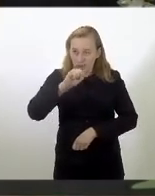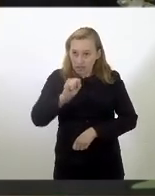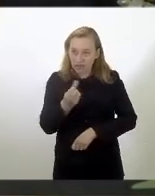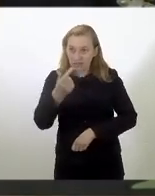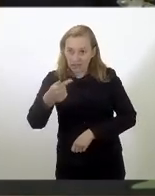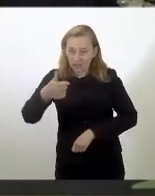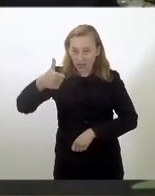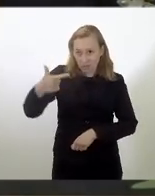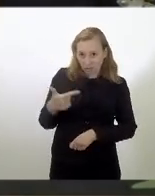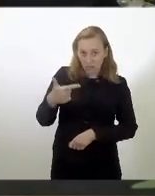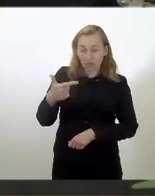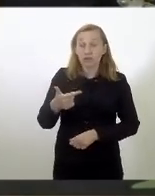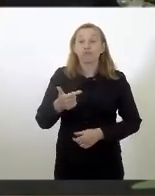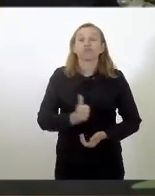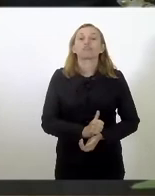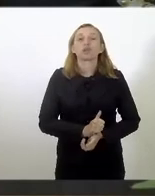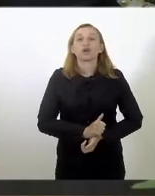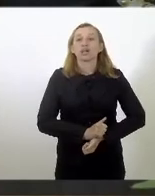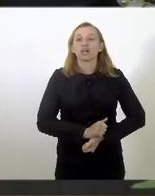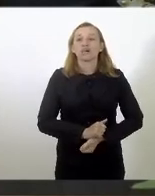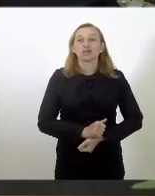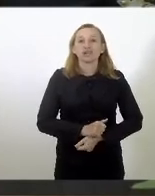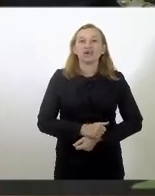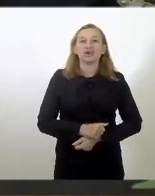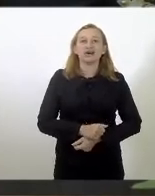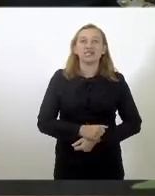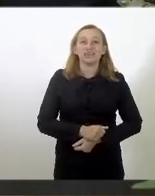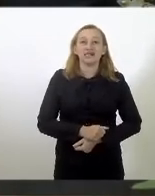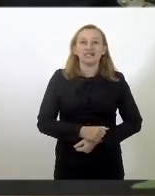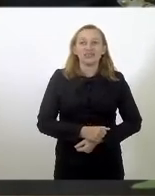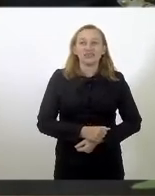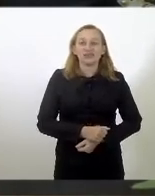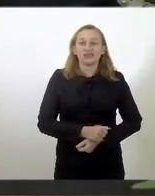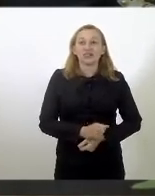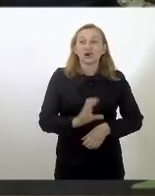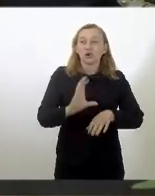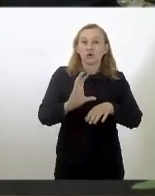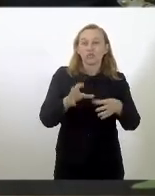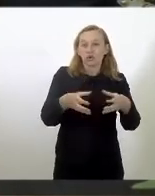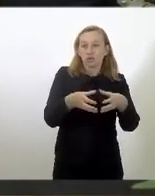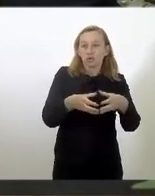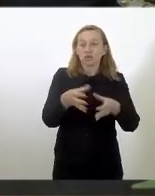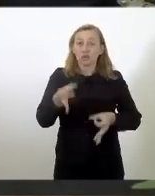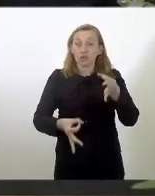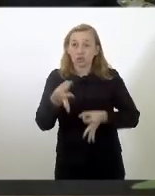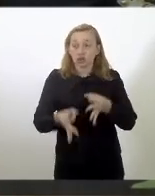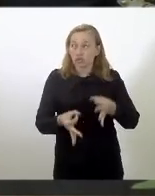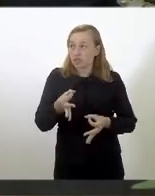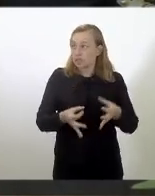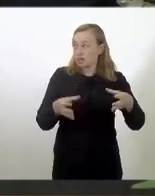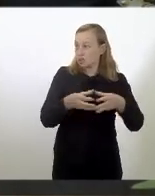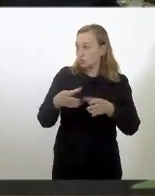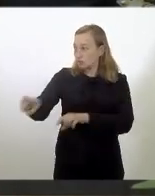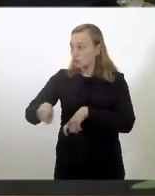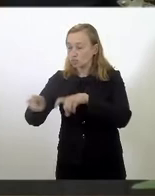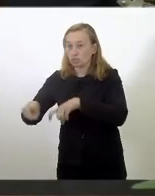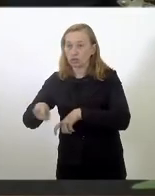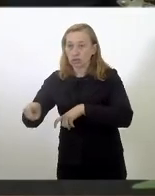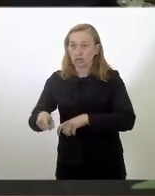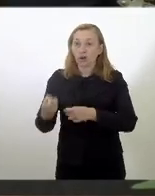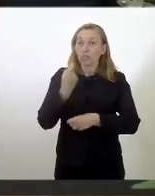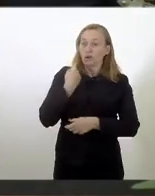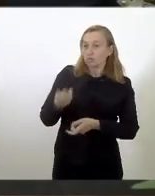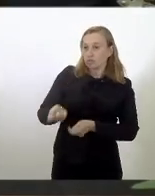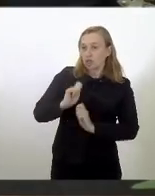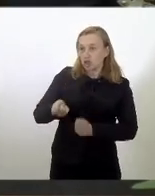menciona, pendendo de pareceres da Comissão de Constituição e Justiça, Agricultura, Pecuária, Política Rural, Agrária e Pesqueira, de